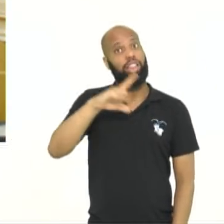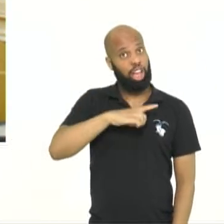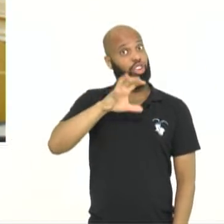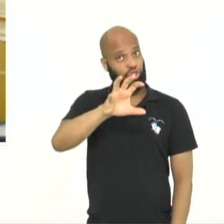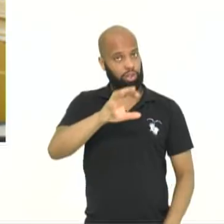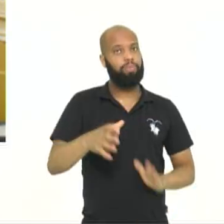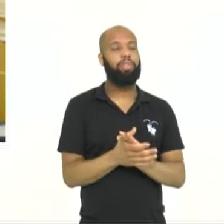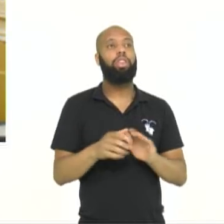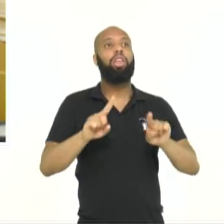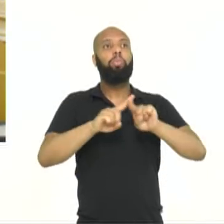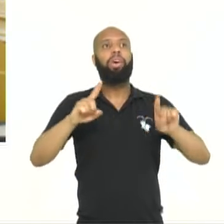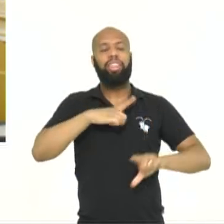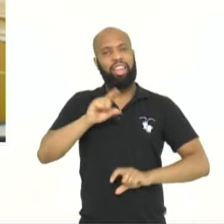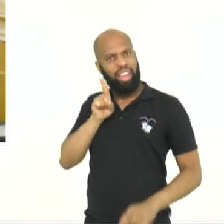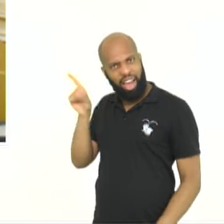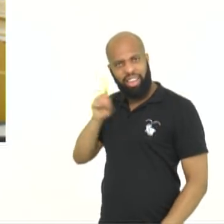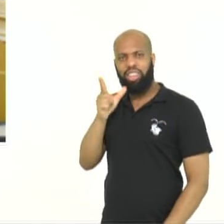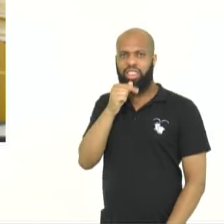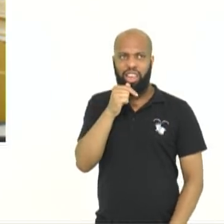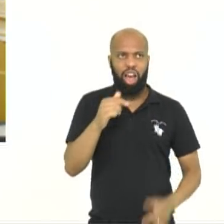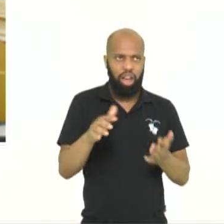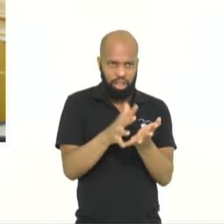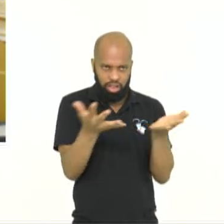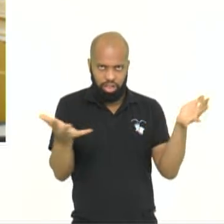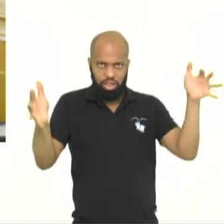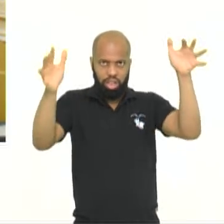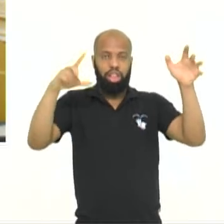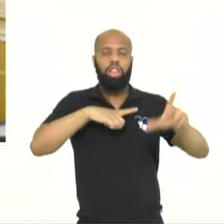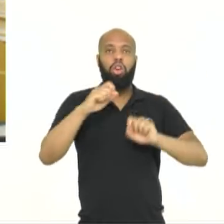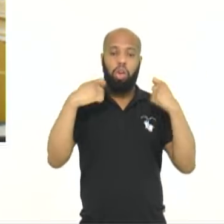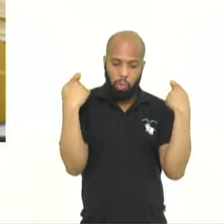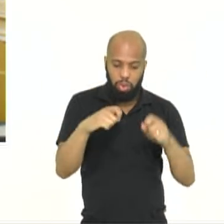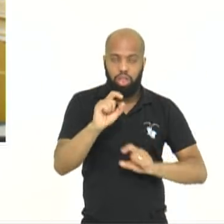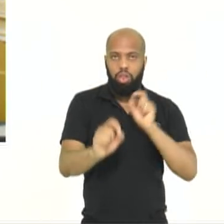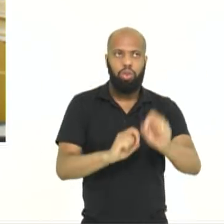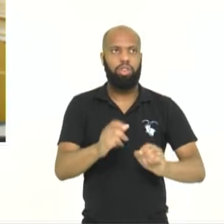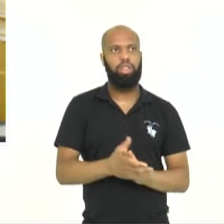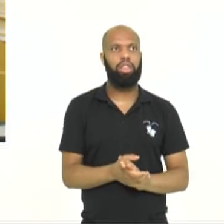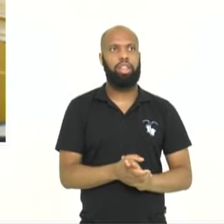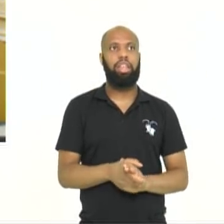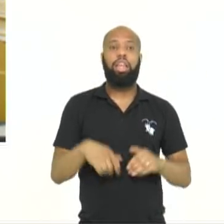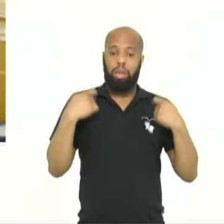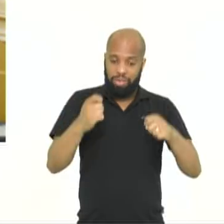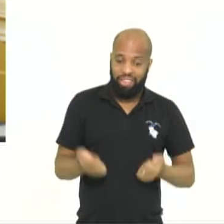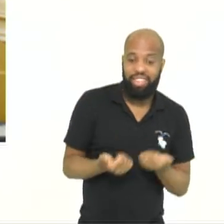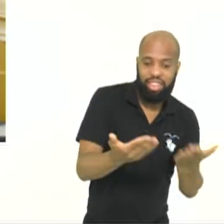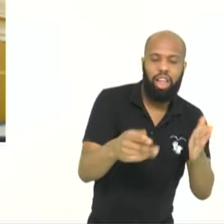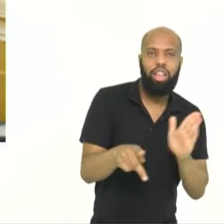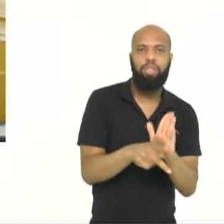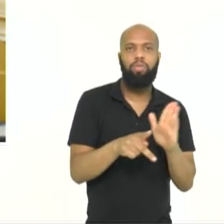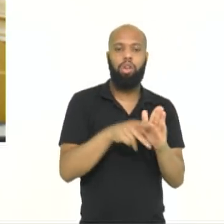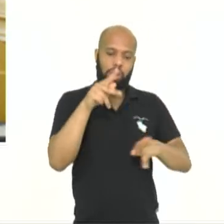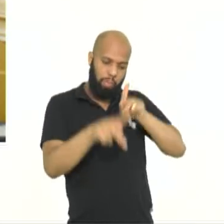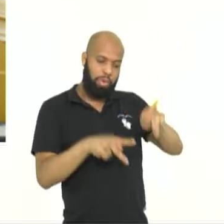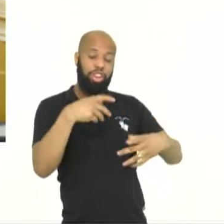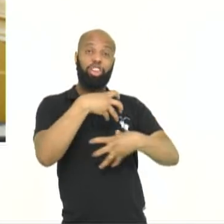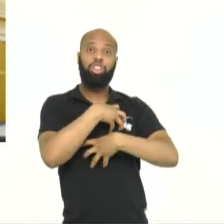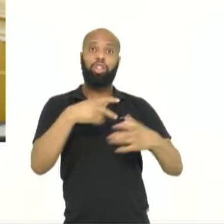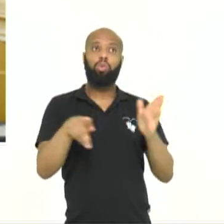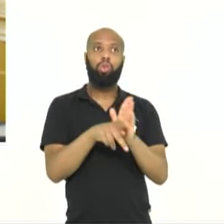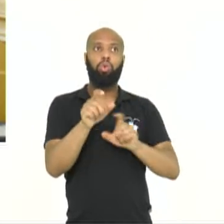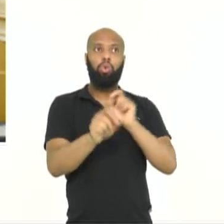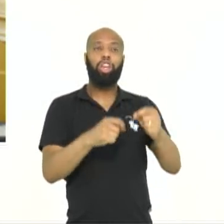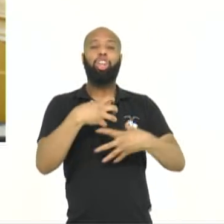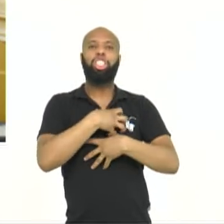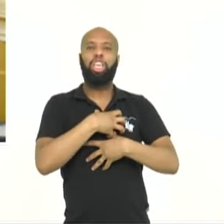aqui, além da distribuição de água, era necessário que se oferecer à população um sistema de